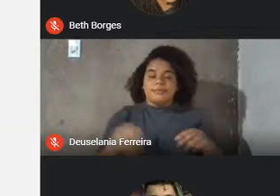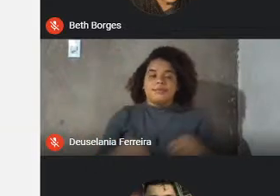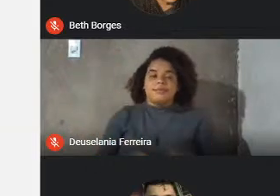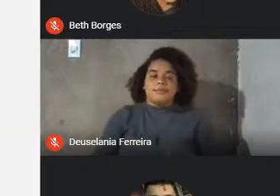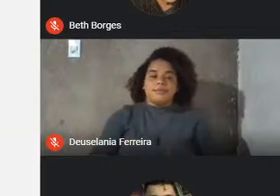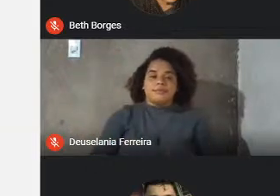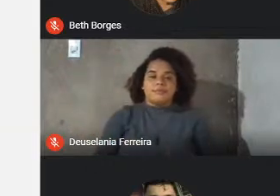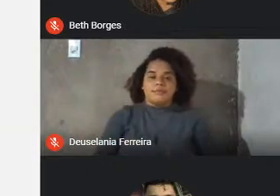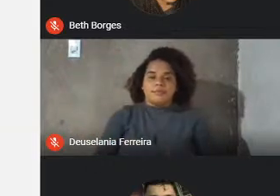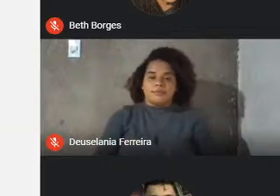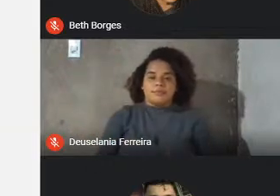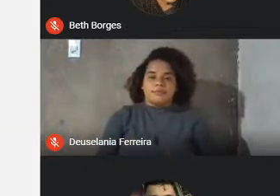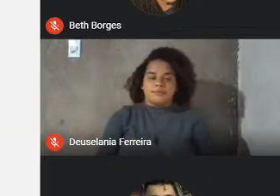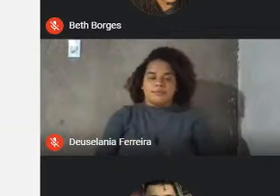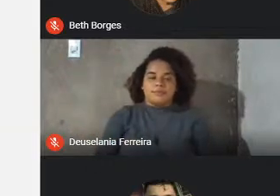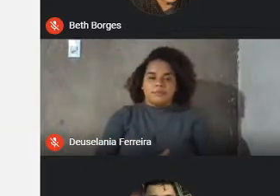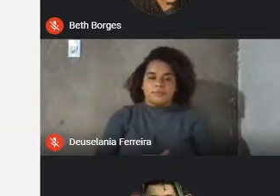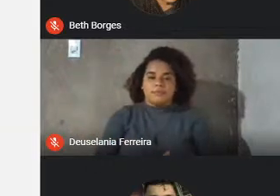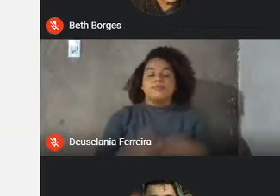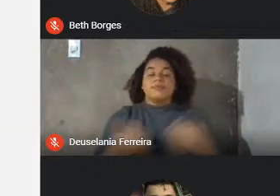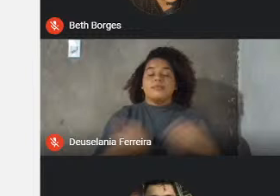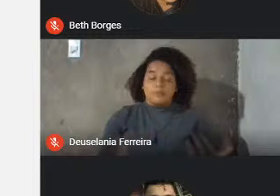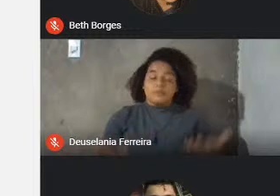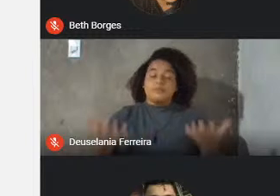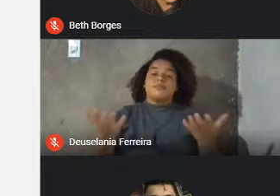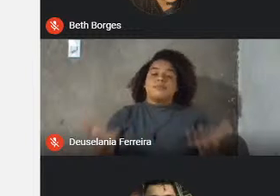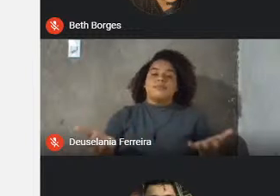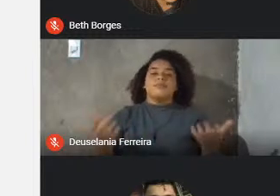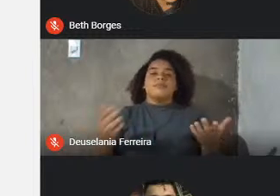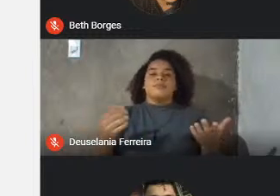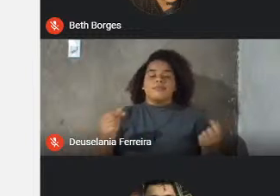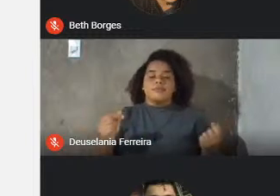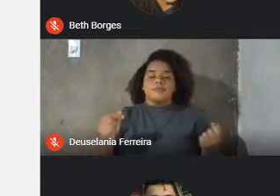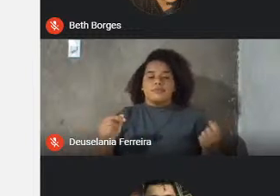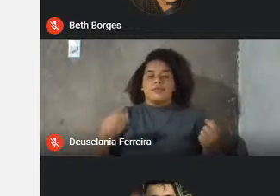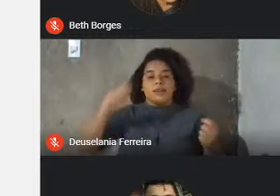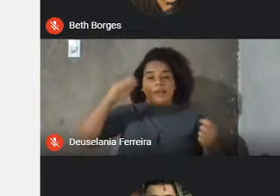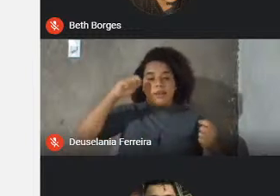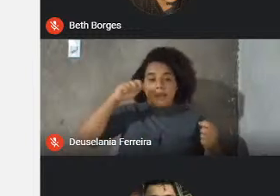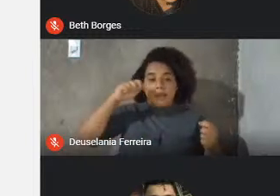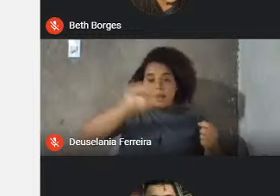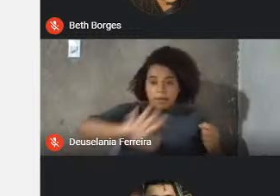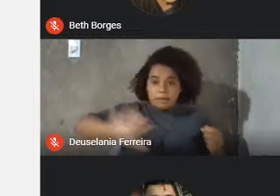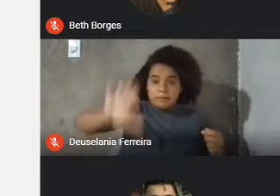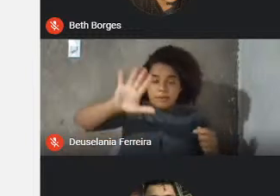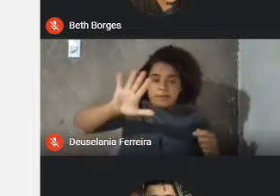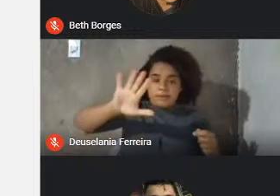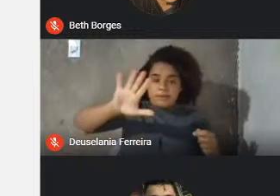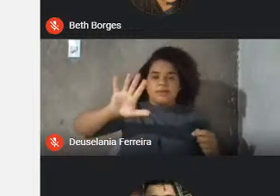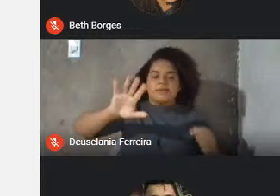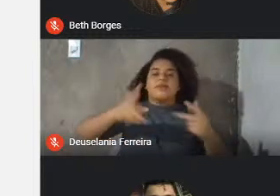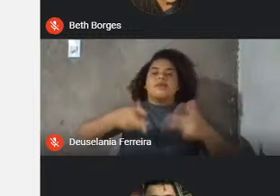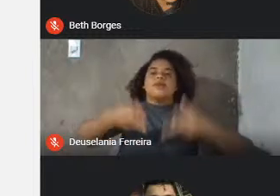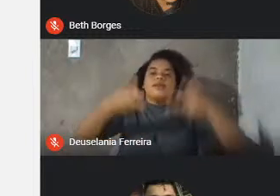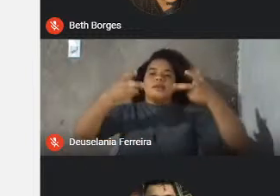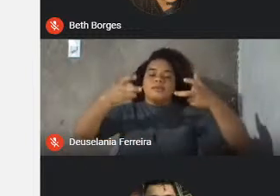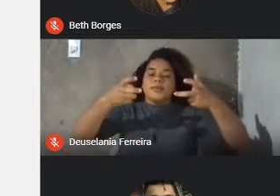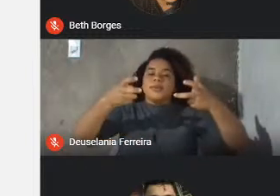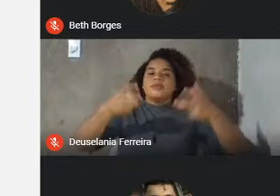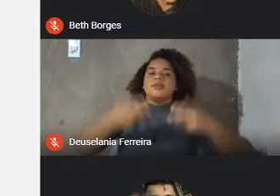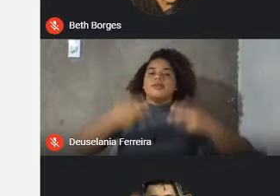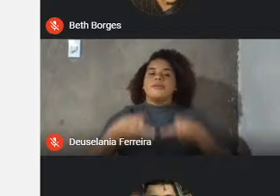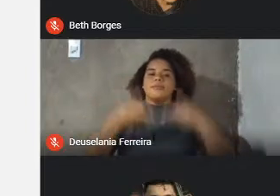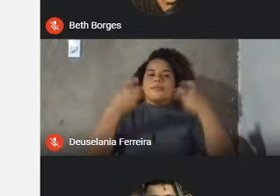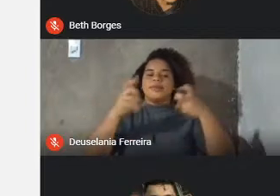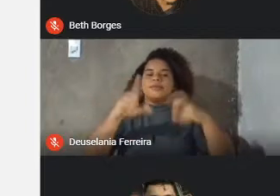Rafael. E assim, a imagem e a percepção se tornam importantes